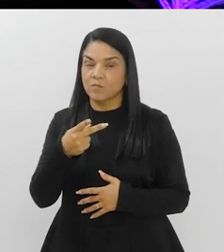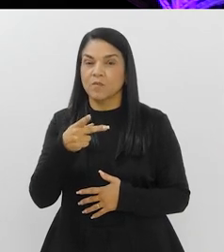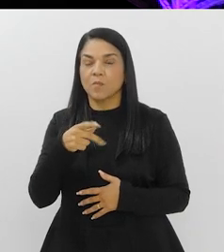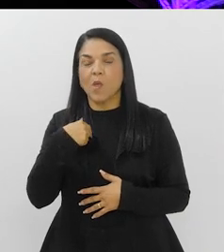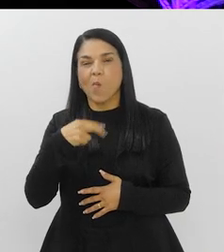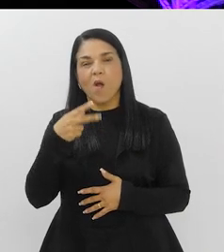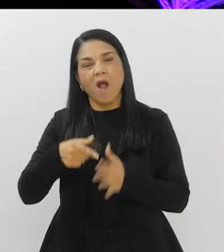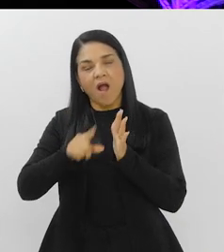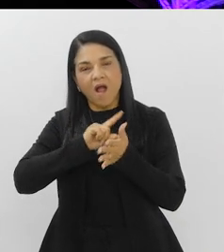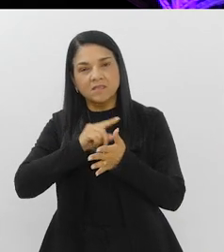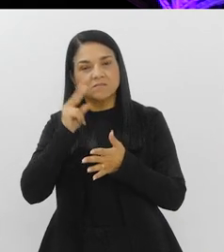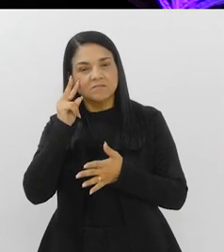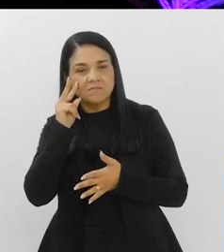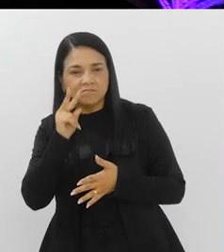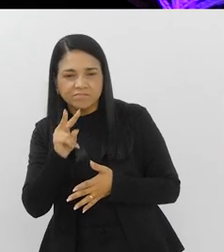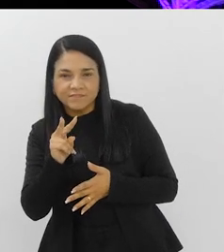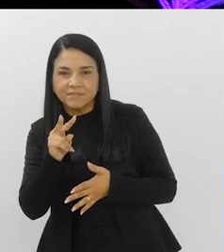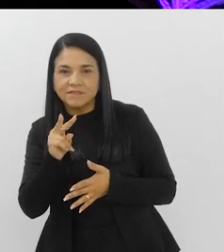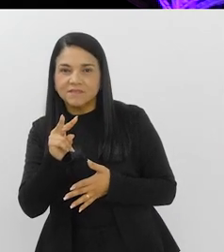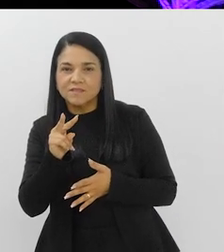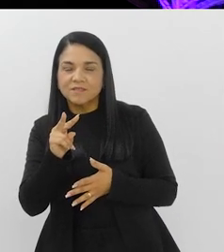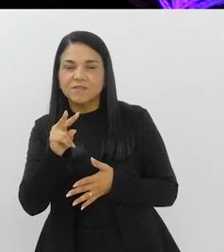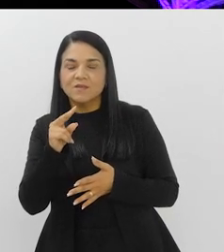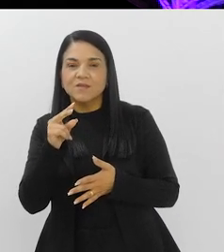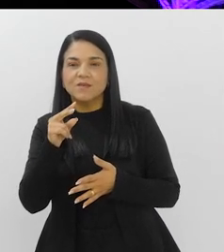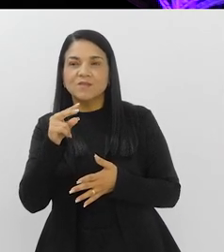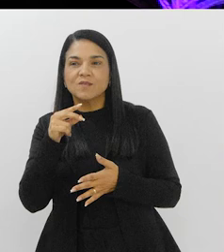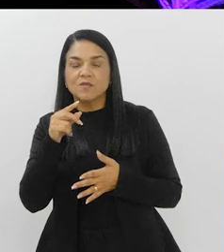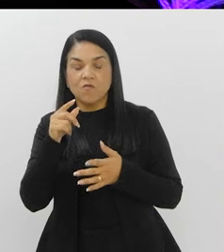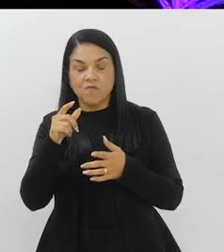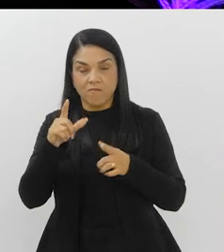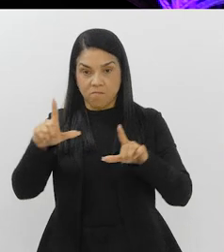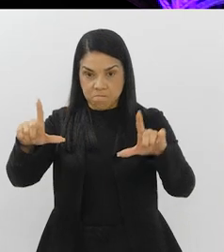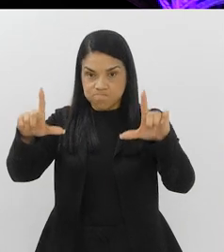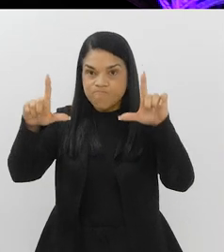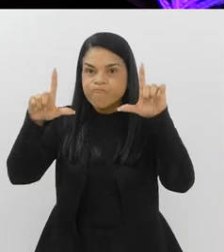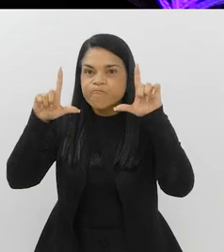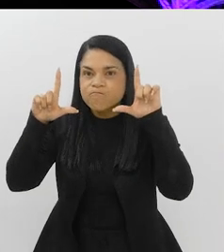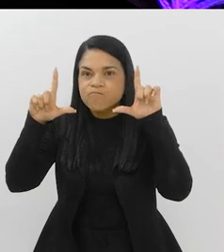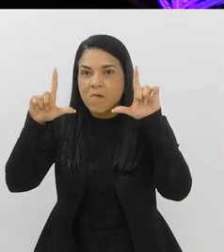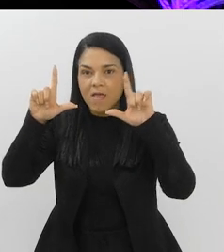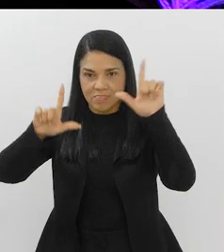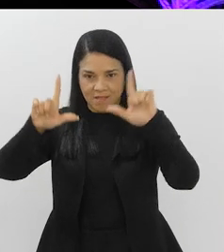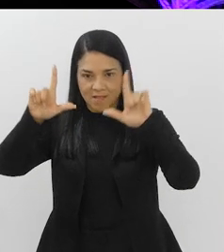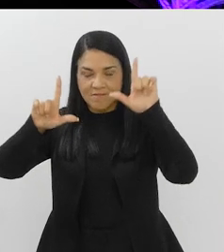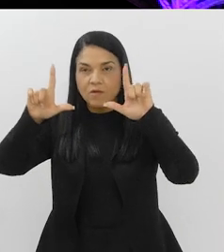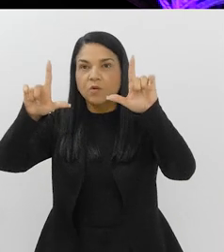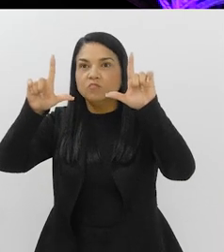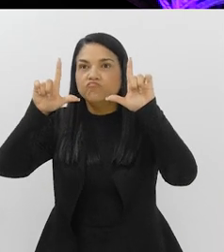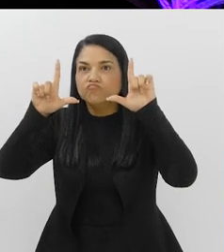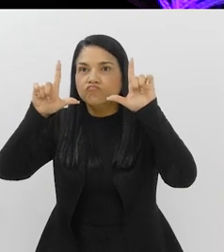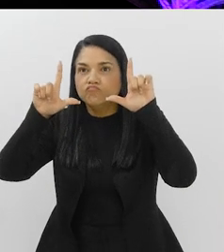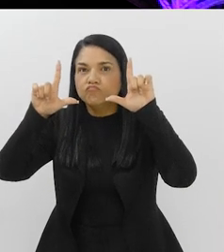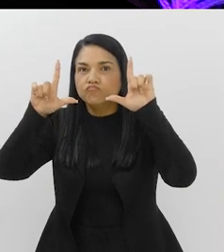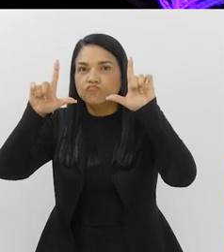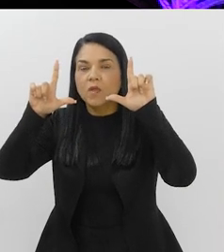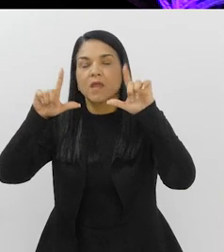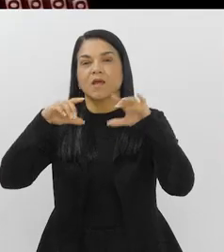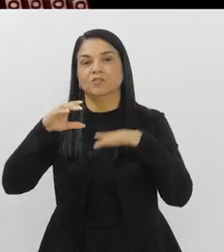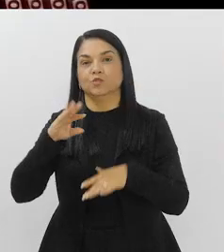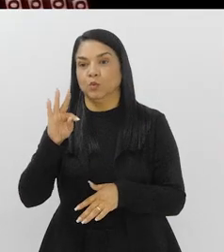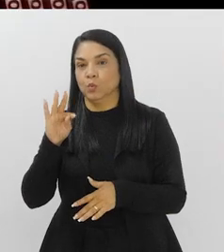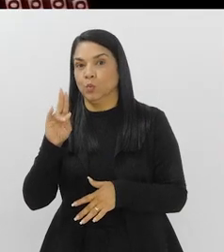eu enxergava eh ficava com o rosto dentro do tubo de televisão né aquelas televisões de tubo ainda naquela